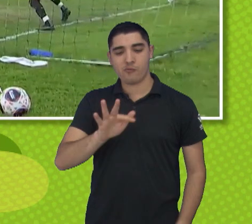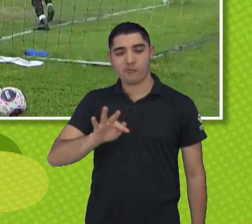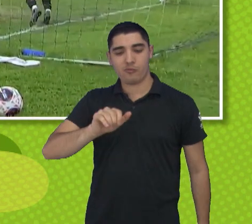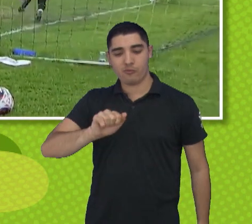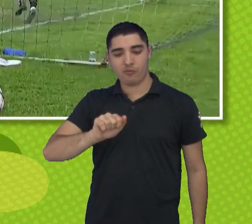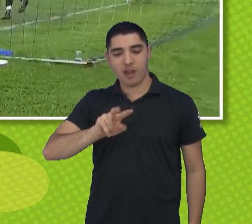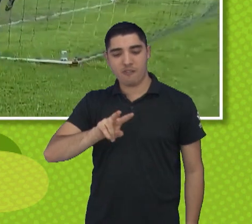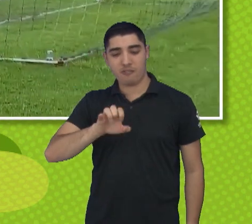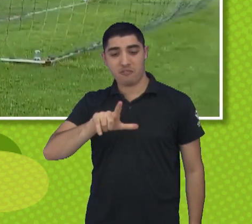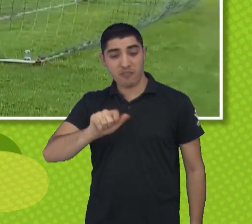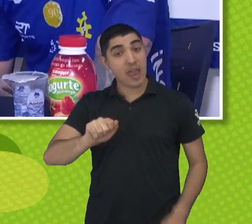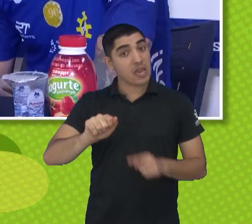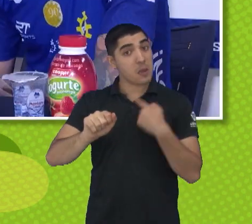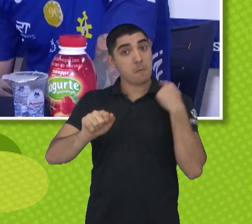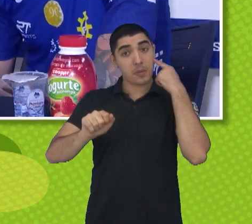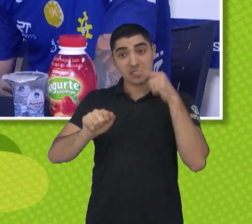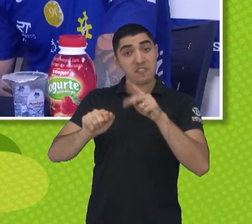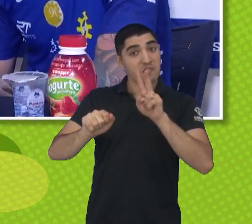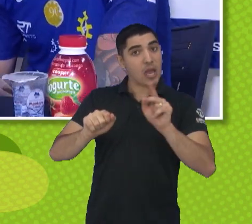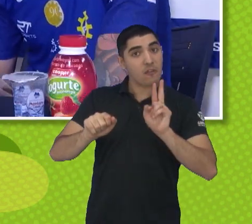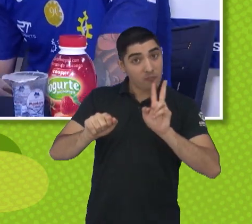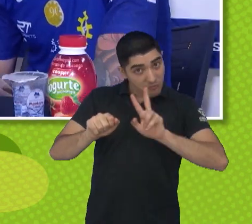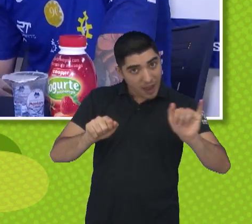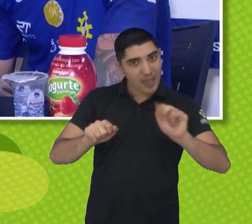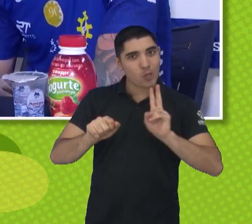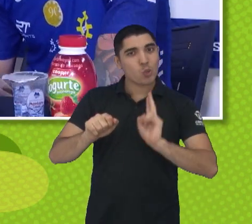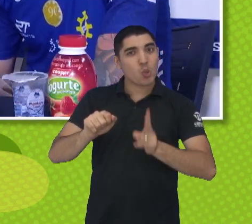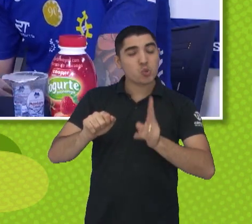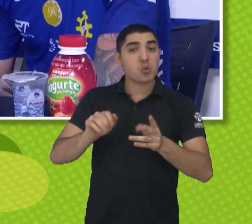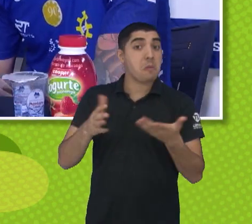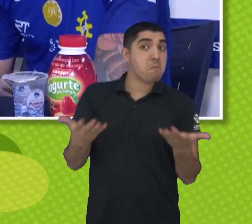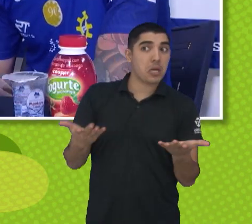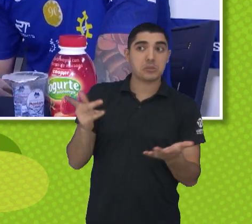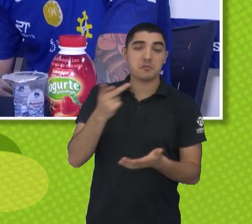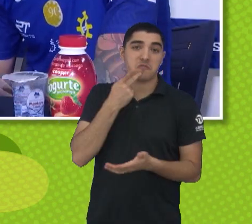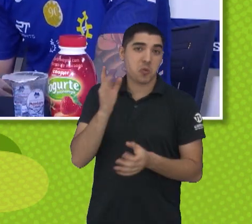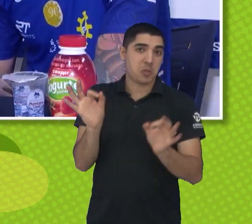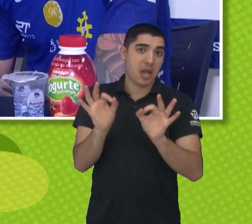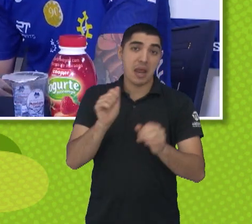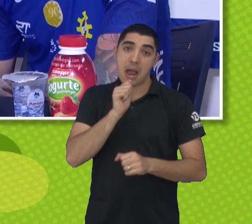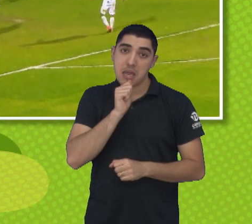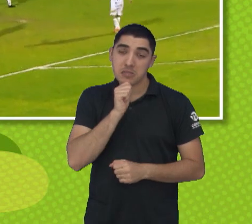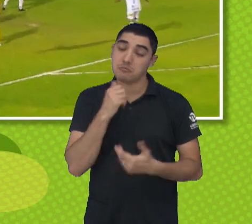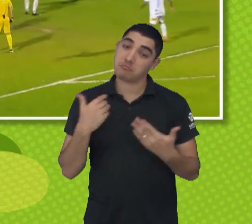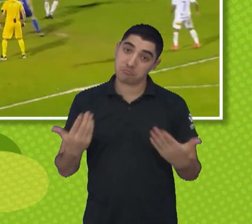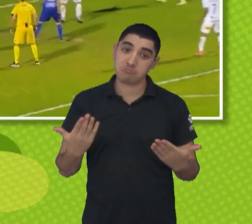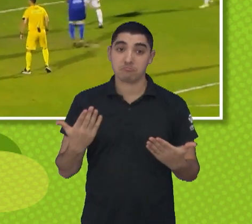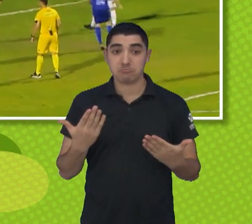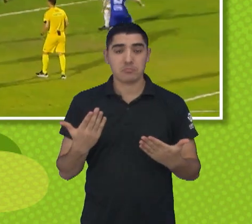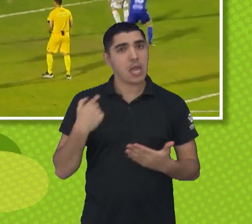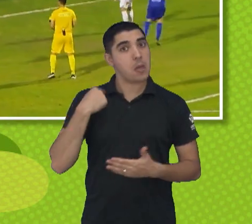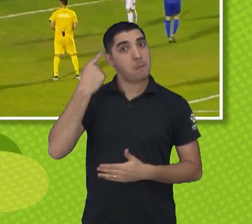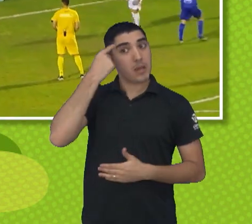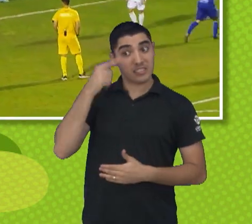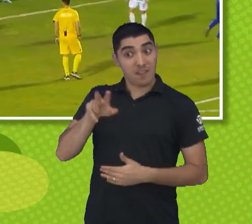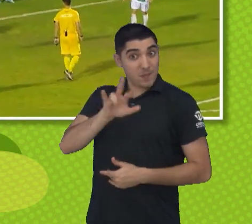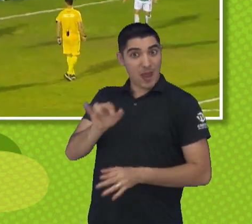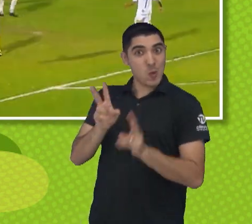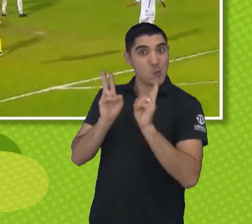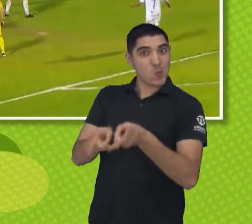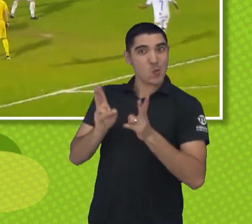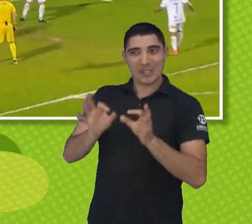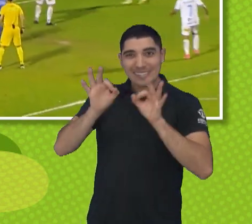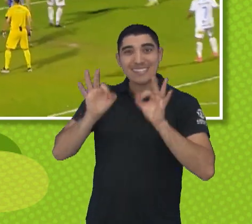alguma questão, ou se estão tentando negociar com o Favela, vai ver nessa próxima lista aí. Mas eu pensei que o Favela já de cara